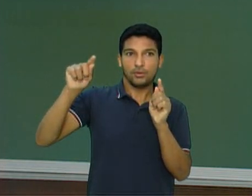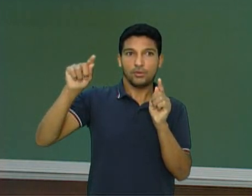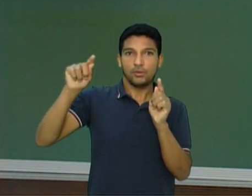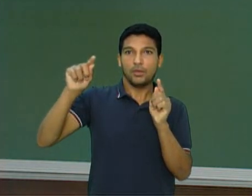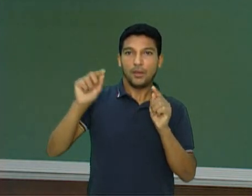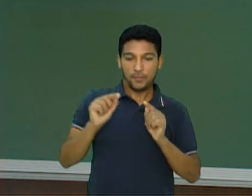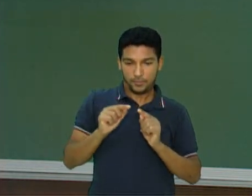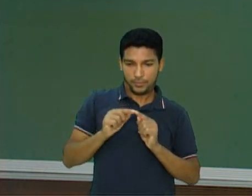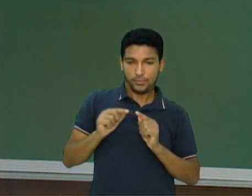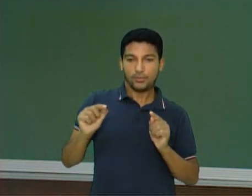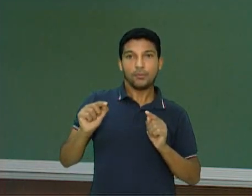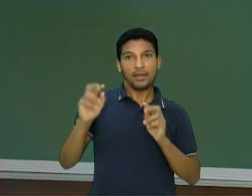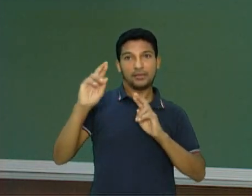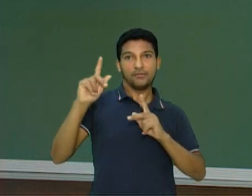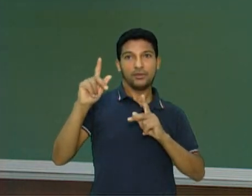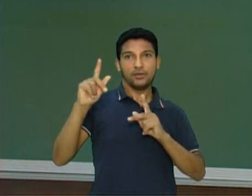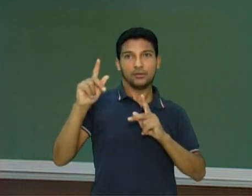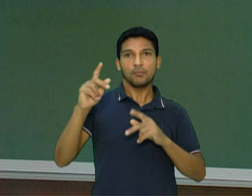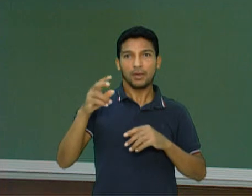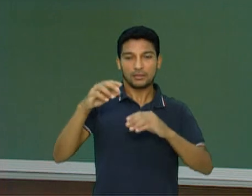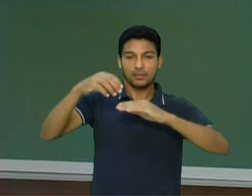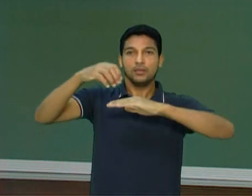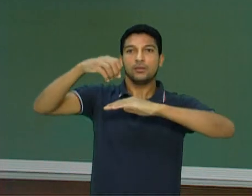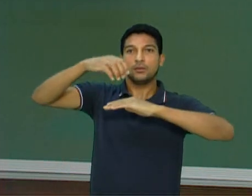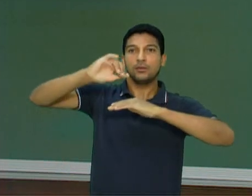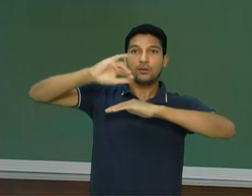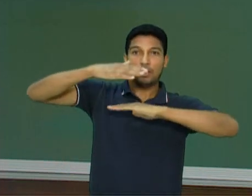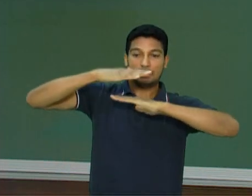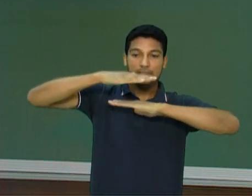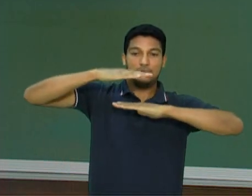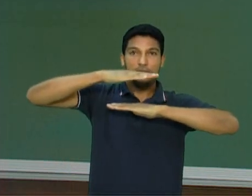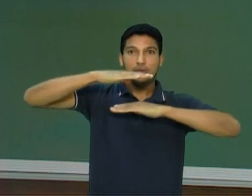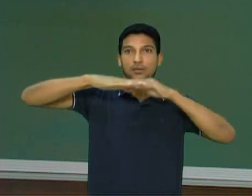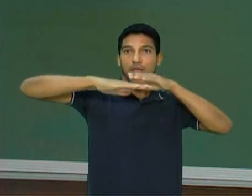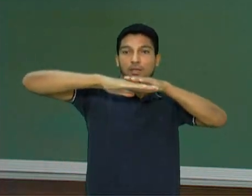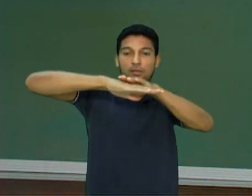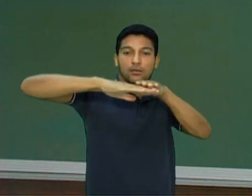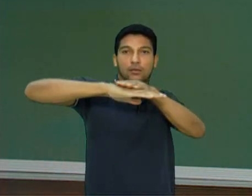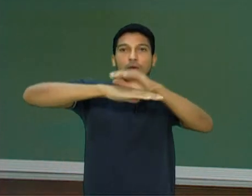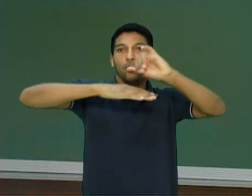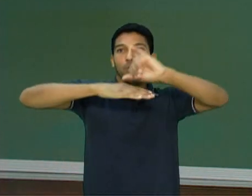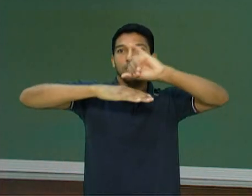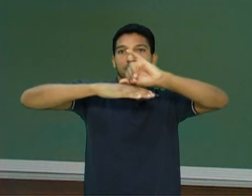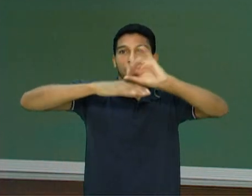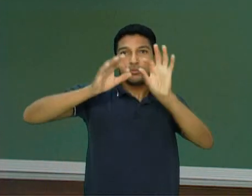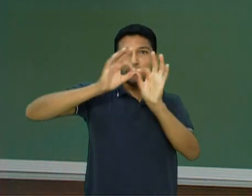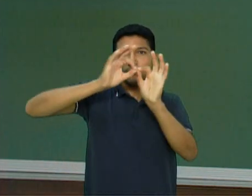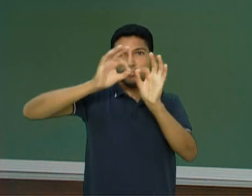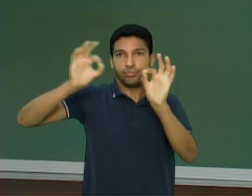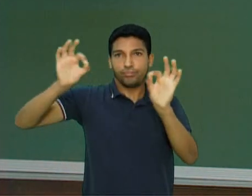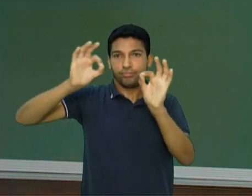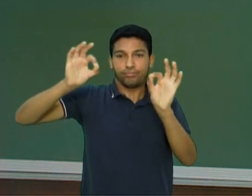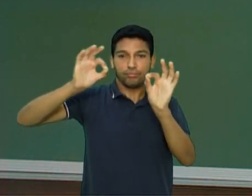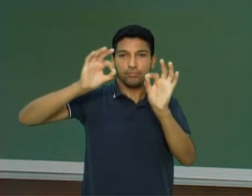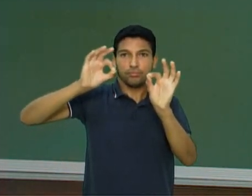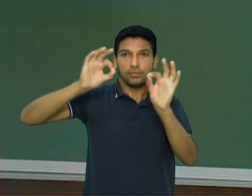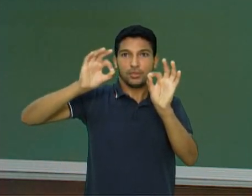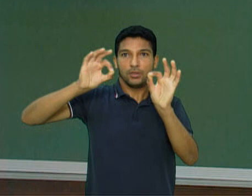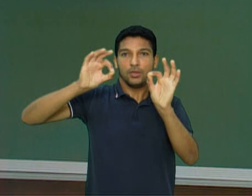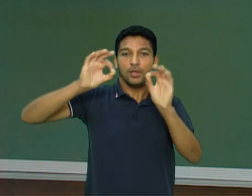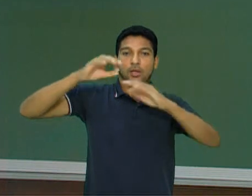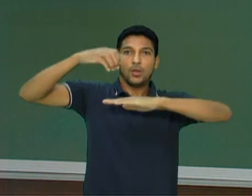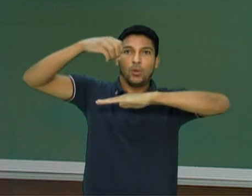projeção sempre será outro segmento de reta? Essa é a pergunta, né? Só que dependendo da posição que o